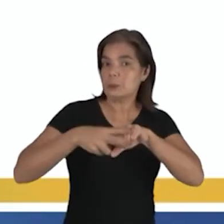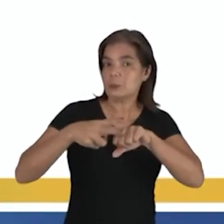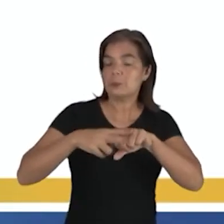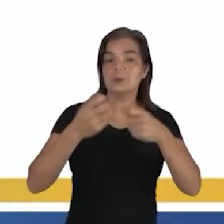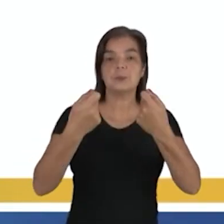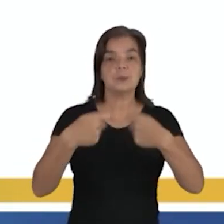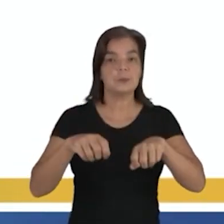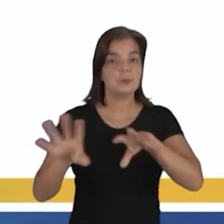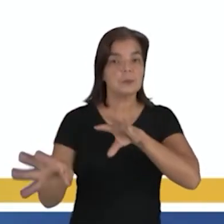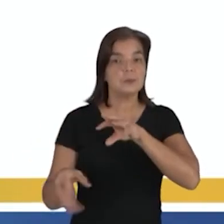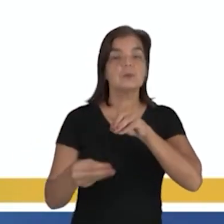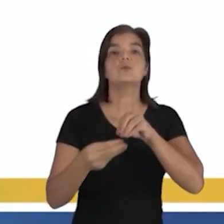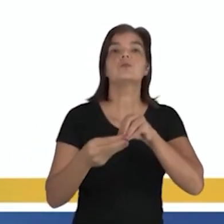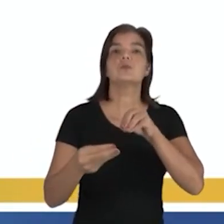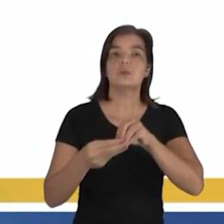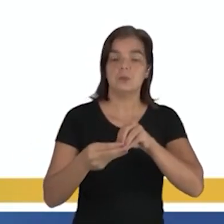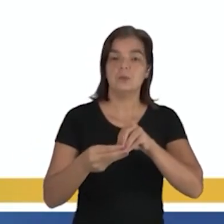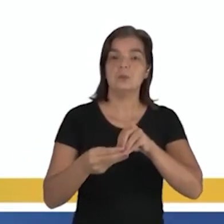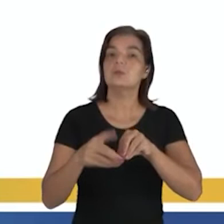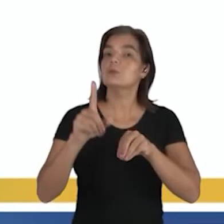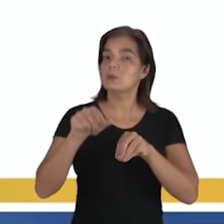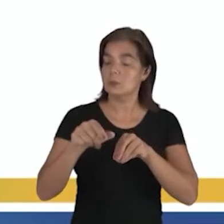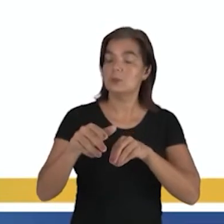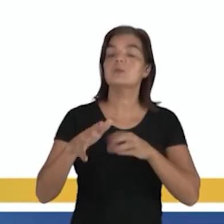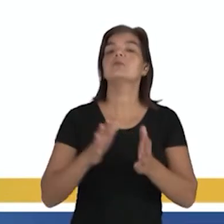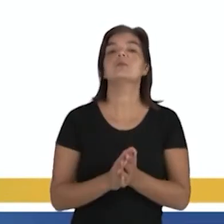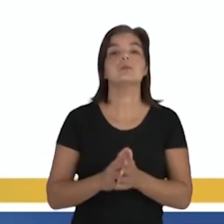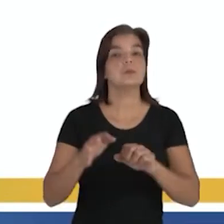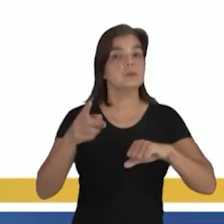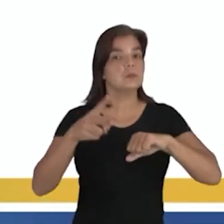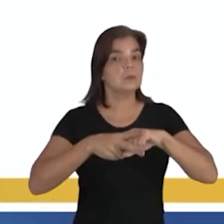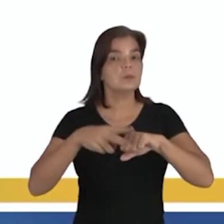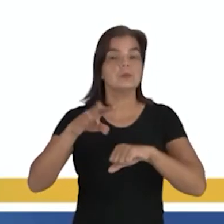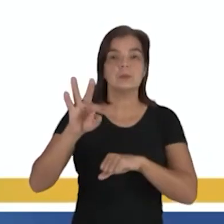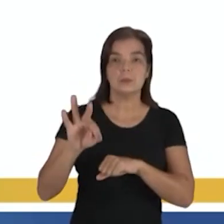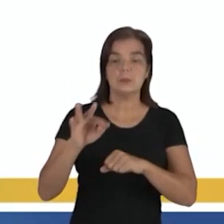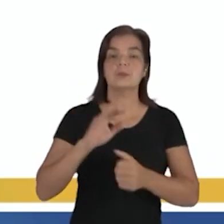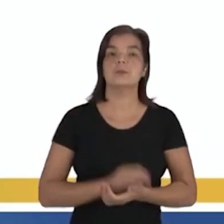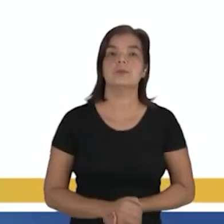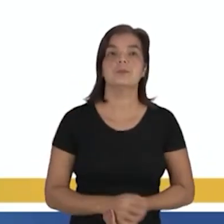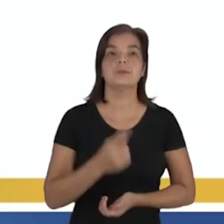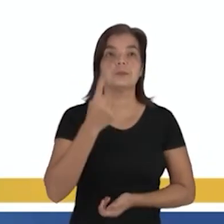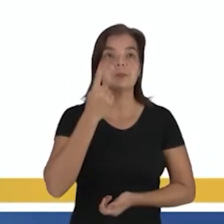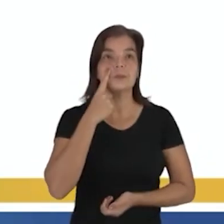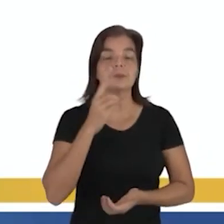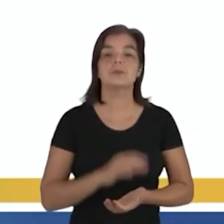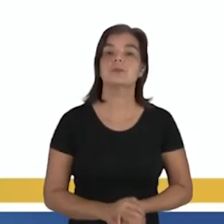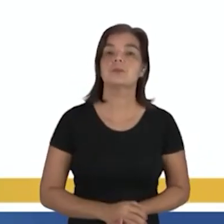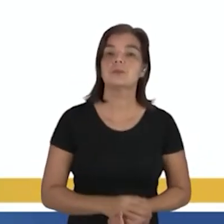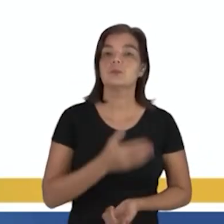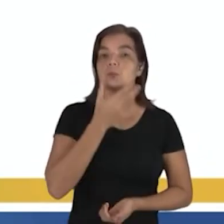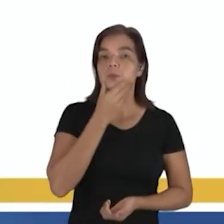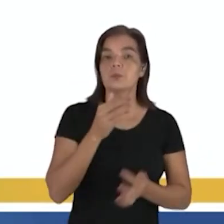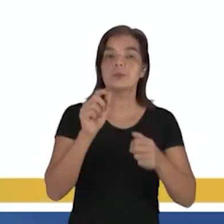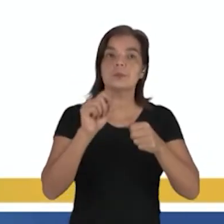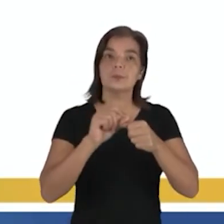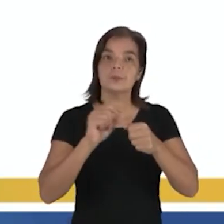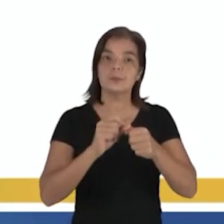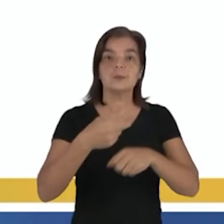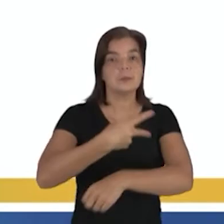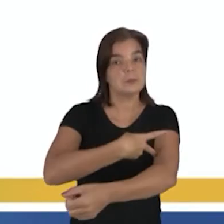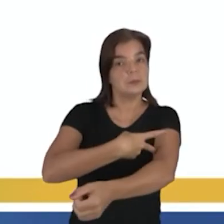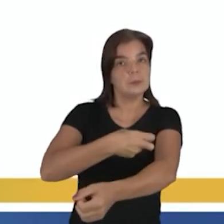ele precisa de complemento, ele é um verbo transitivo. Olhem a primeira frase. O